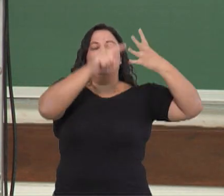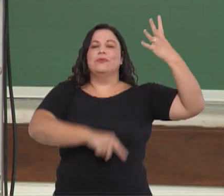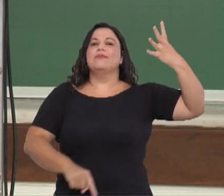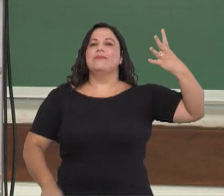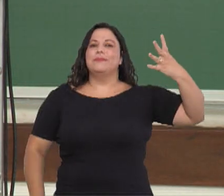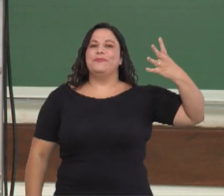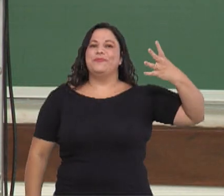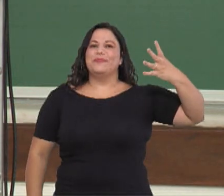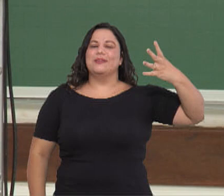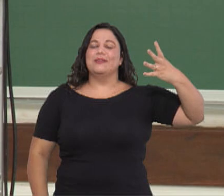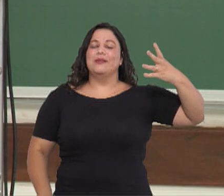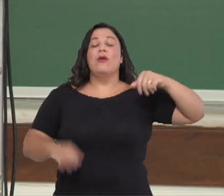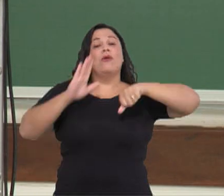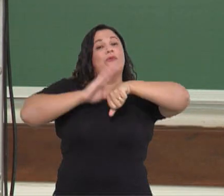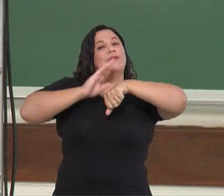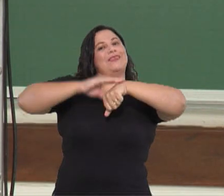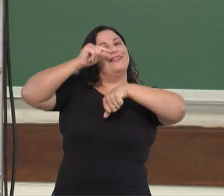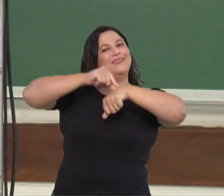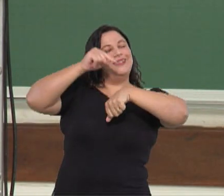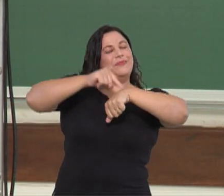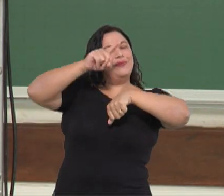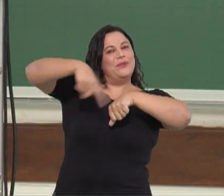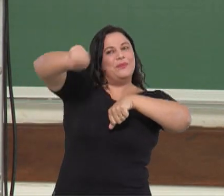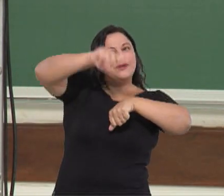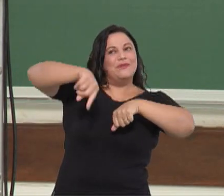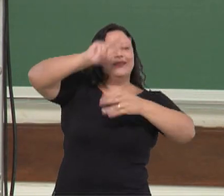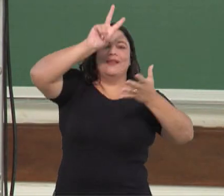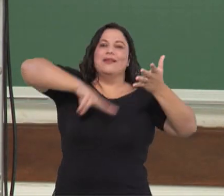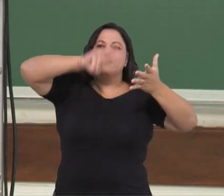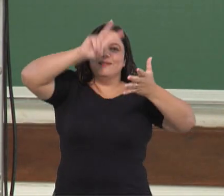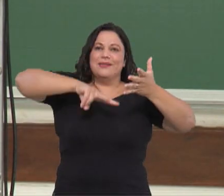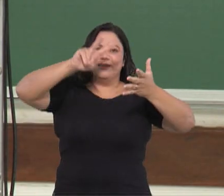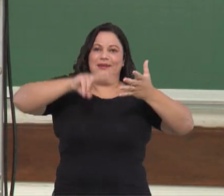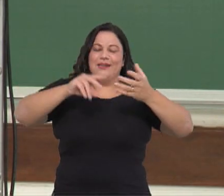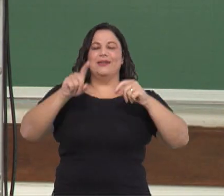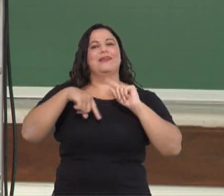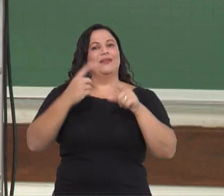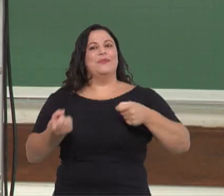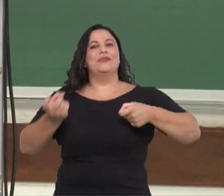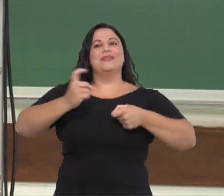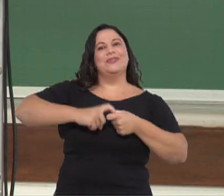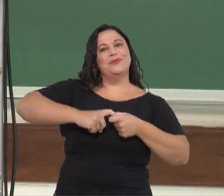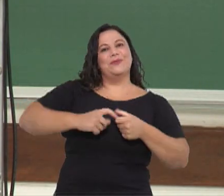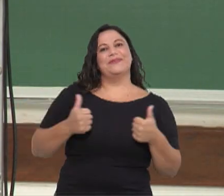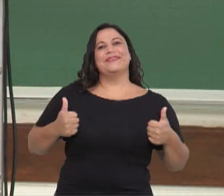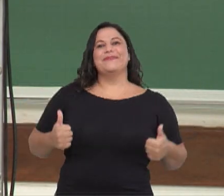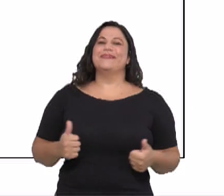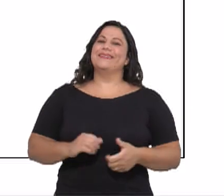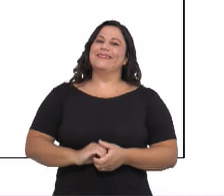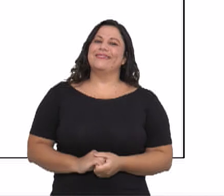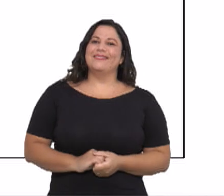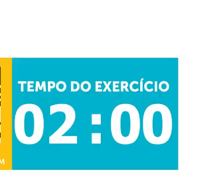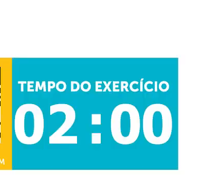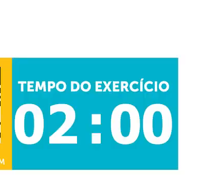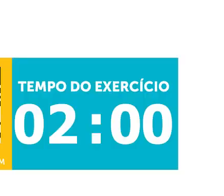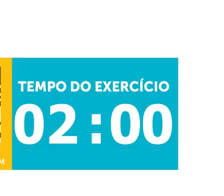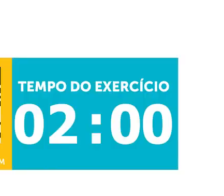alternativas. Vou dar um tempinho para vocês fazerem a leitura e a gente já volta com a resposta. Até já!